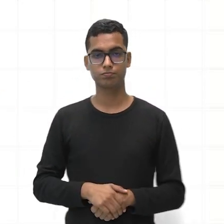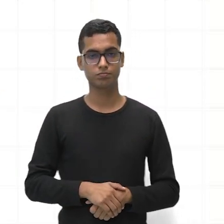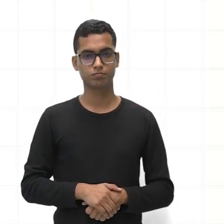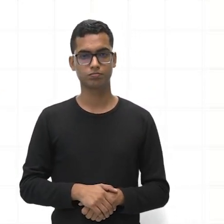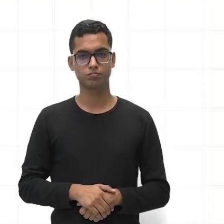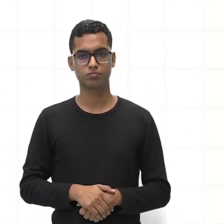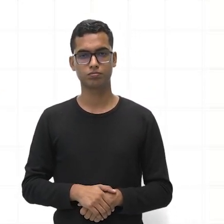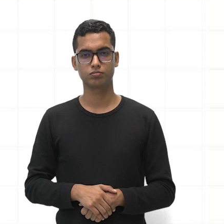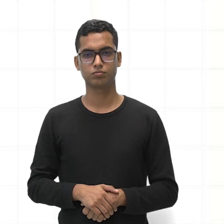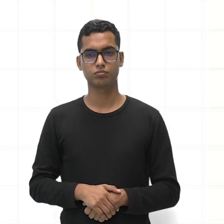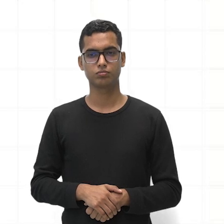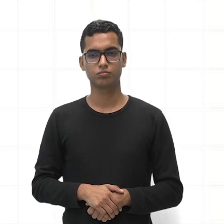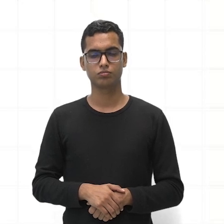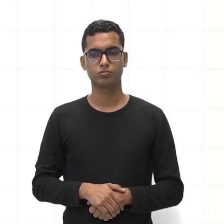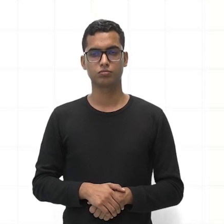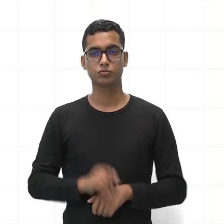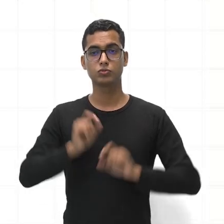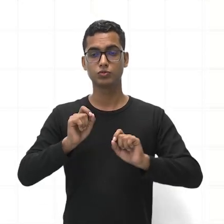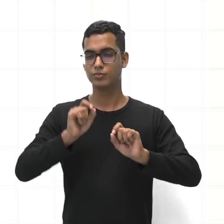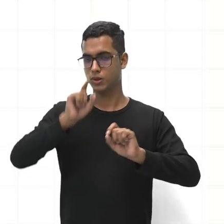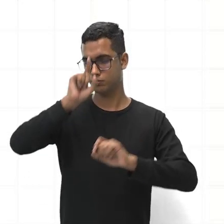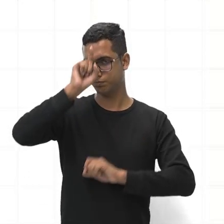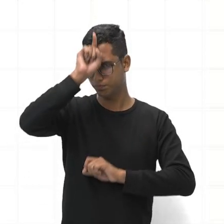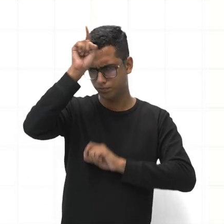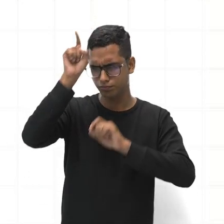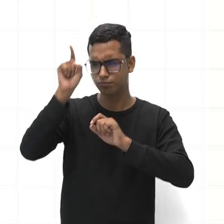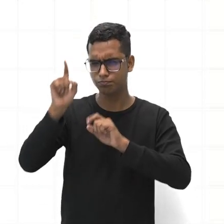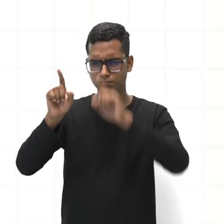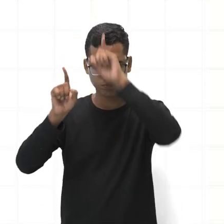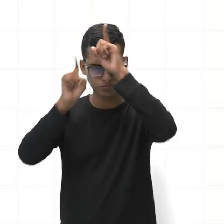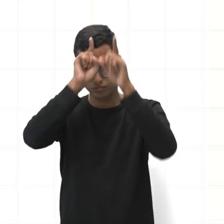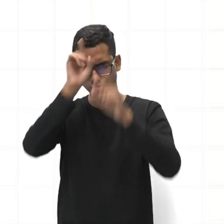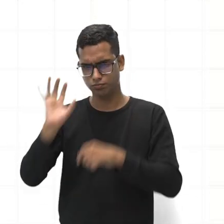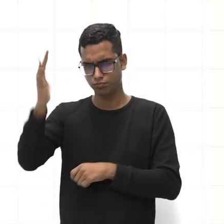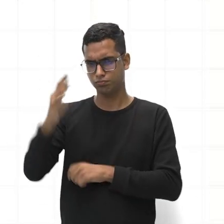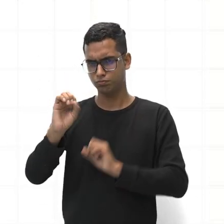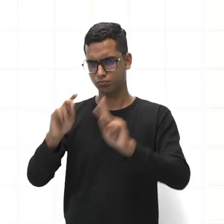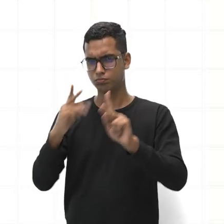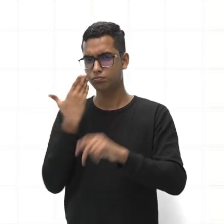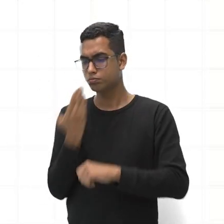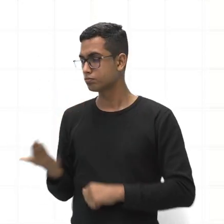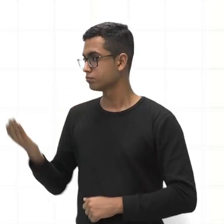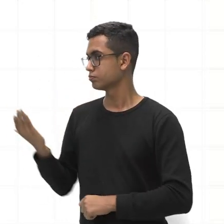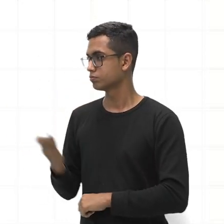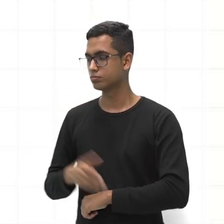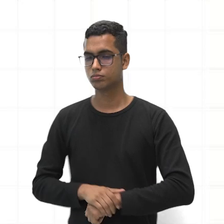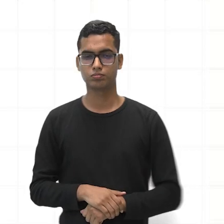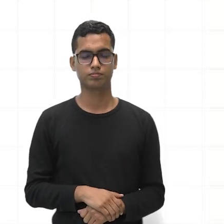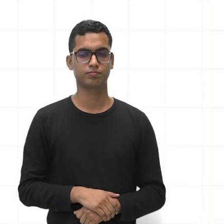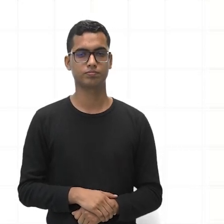Fonte autoral, isso daqui é uma situação fictícia. Foi colocada aí a seguinte